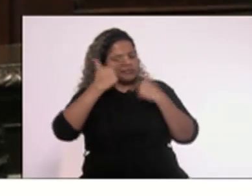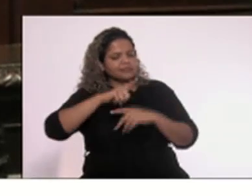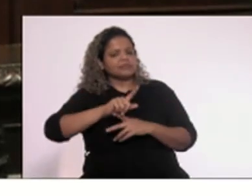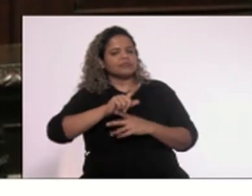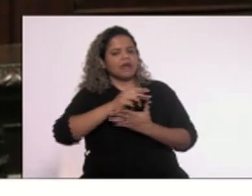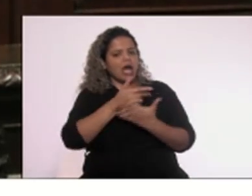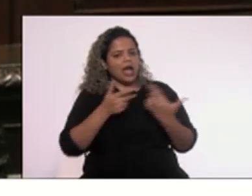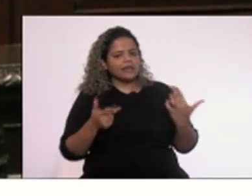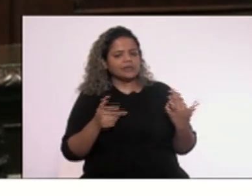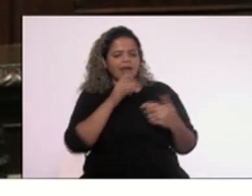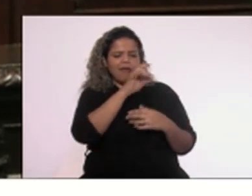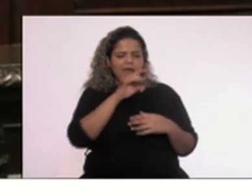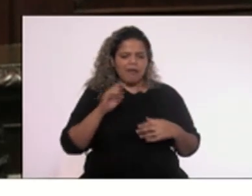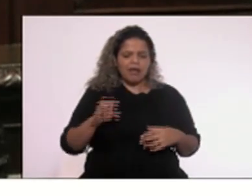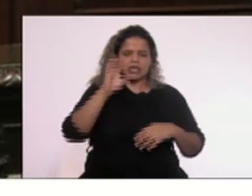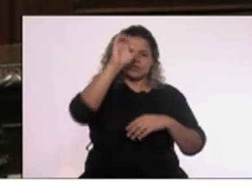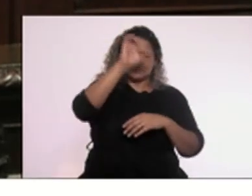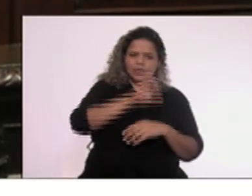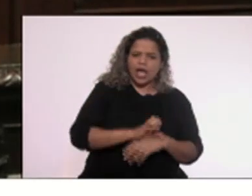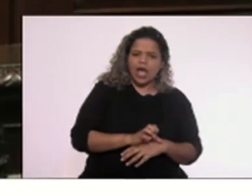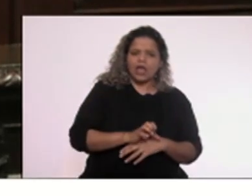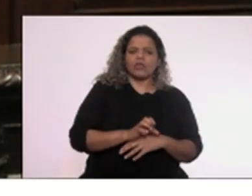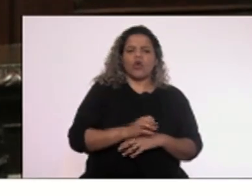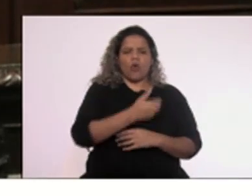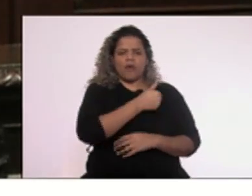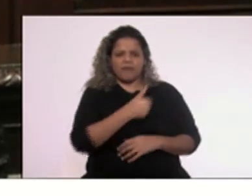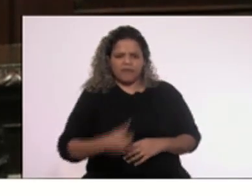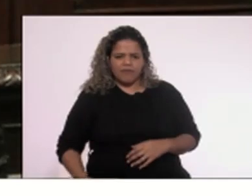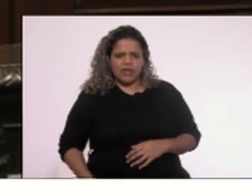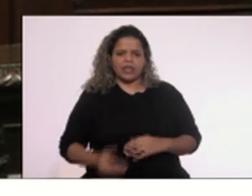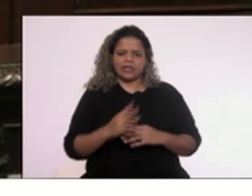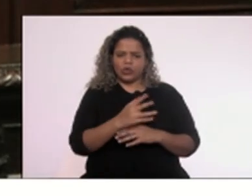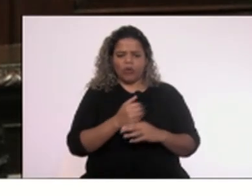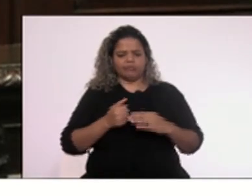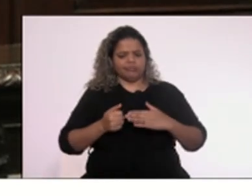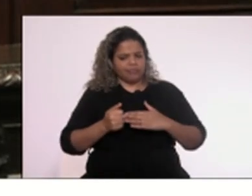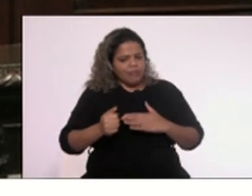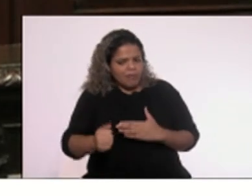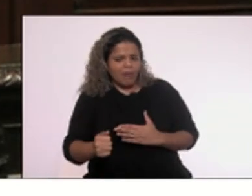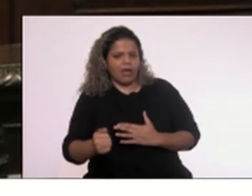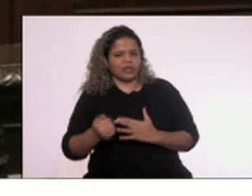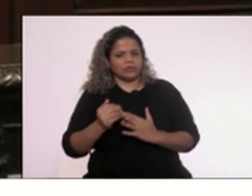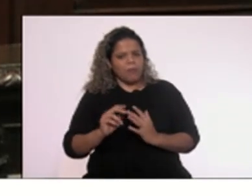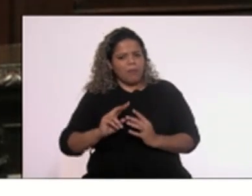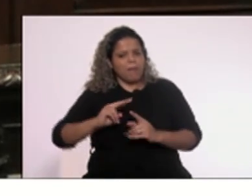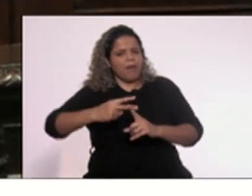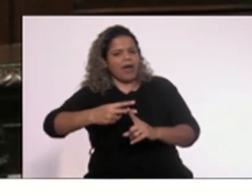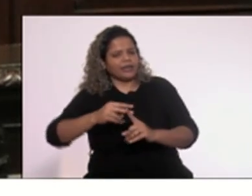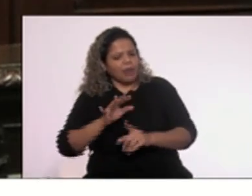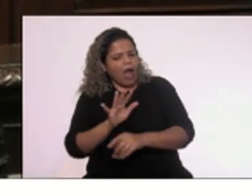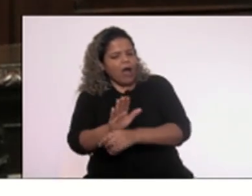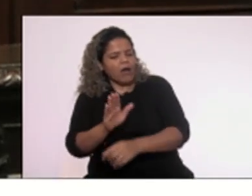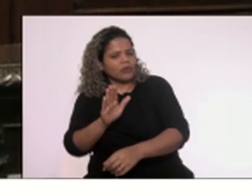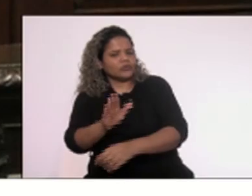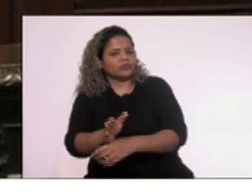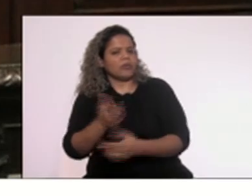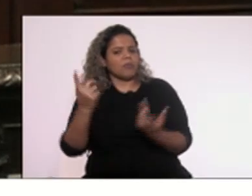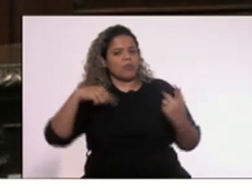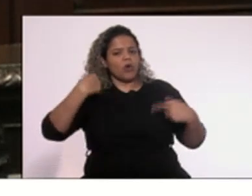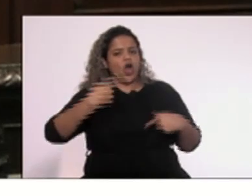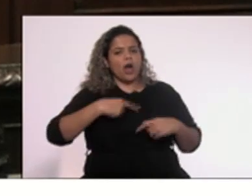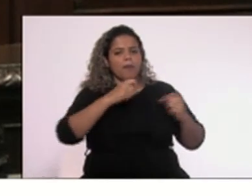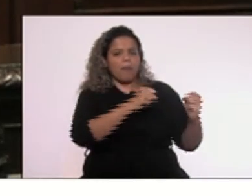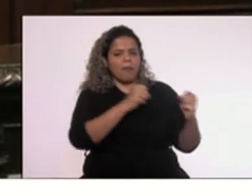Executivo Estadual, cabe ao governador Wilson Witzel dar também um passo na nossa direção para que nós possamos fazer